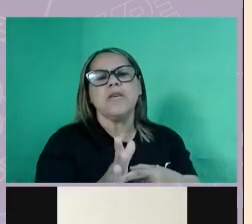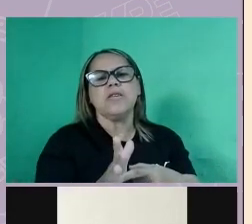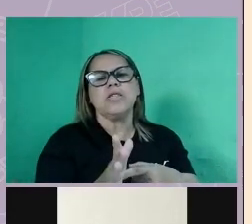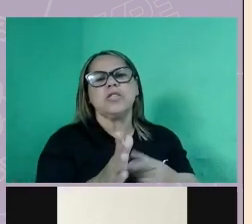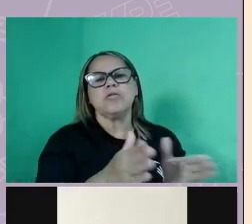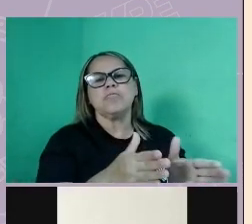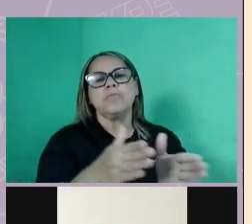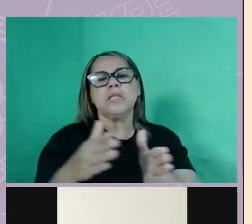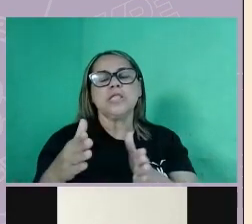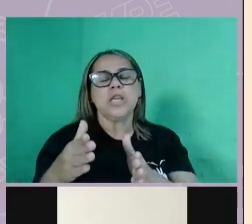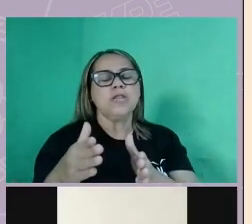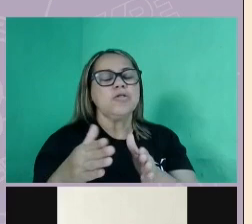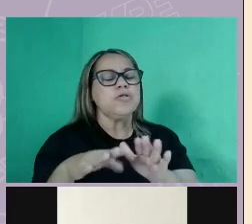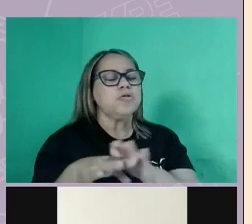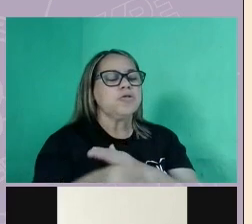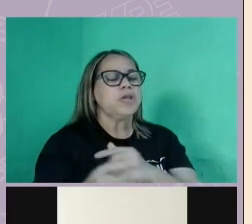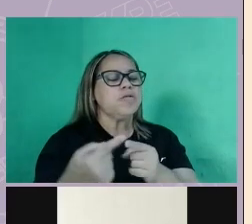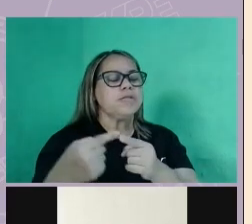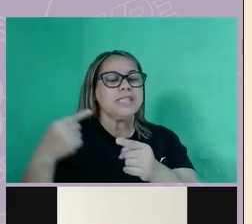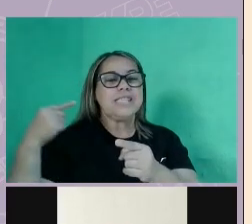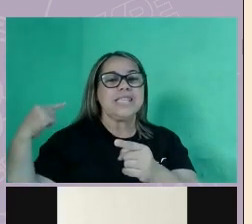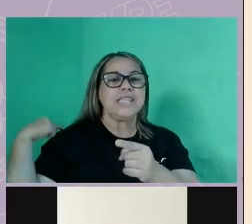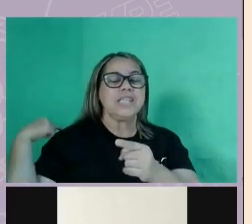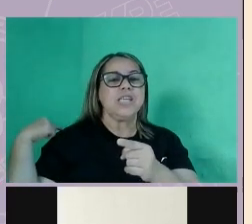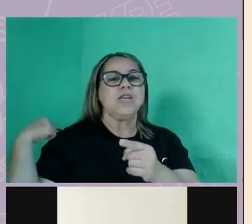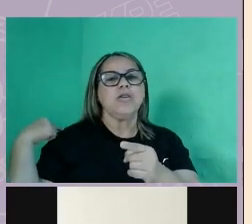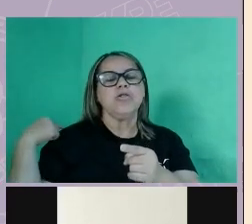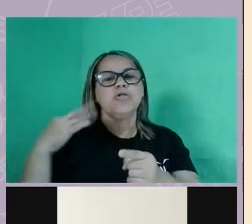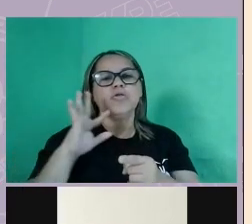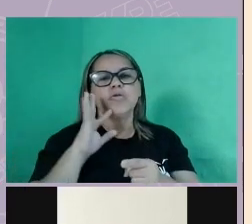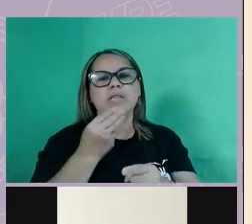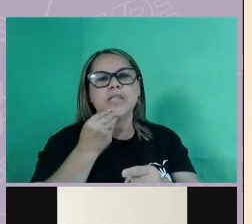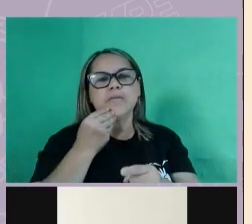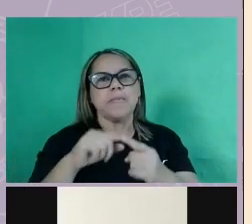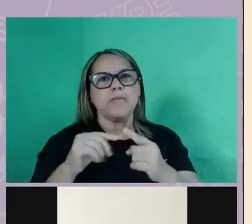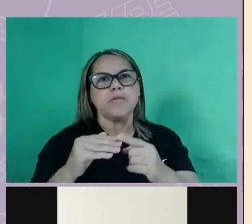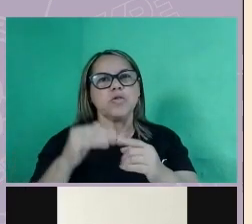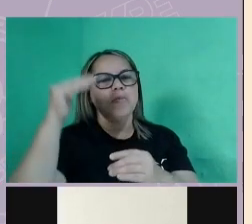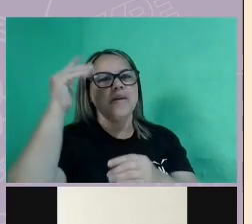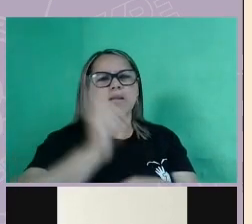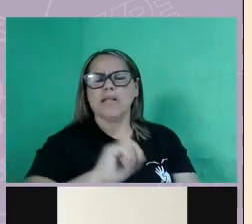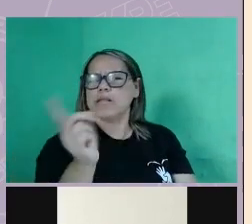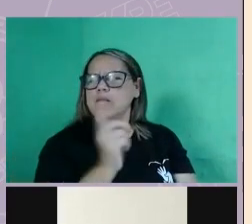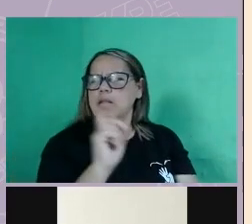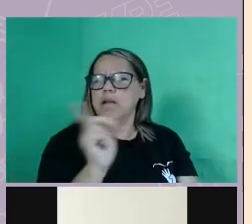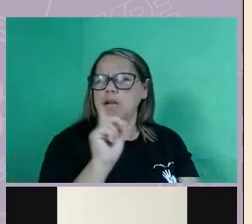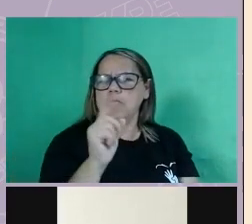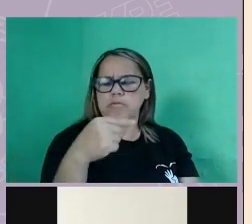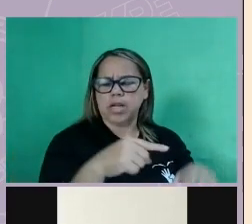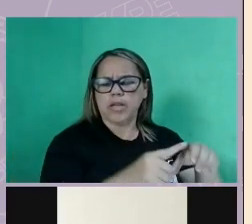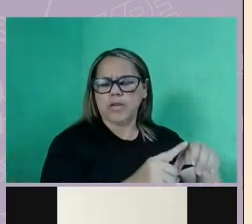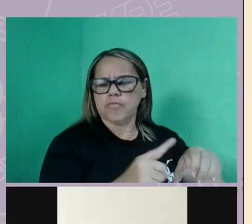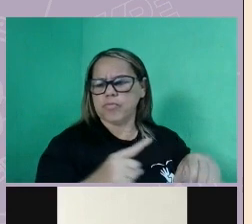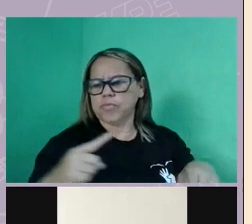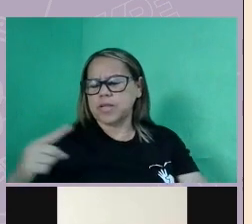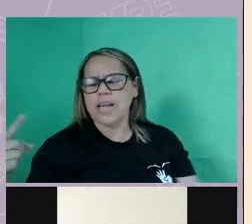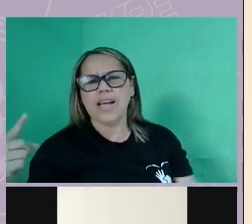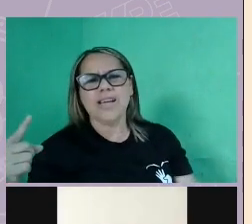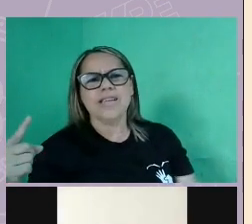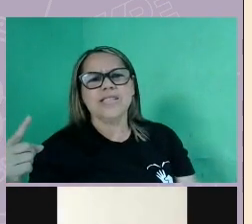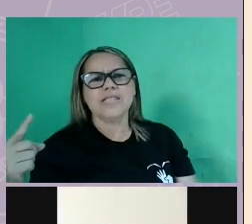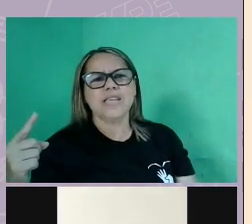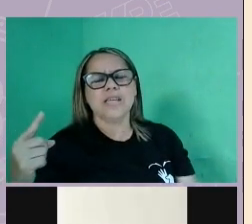inferiores do conhecimento para os superiores não sair da caverna ou seja sair da